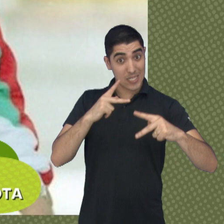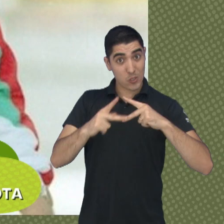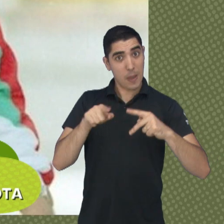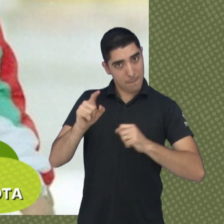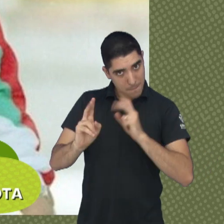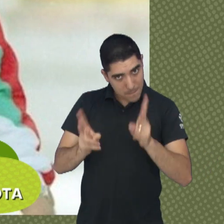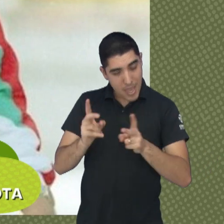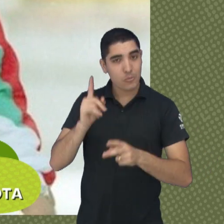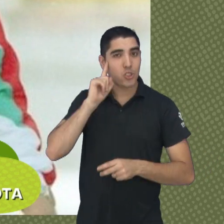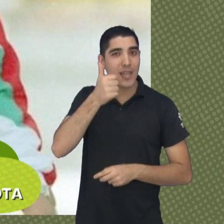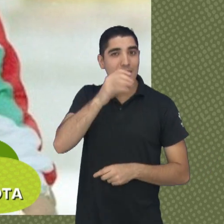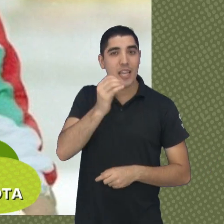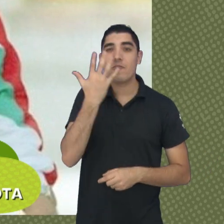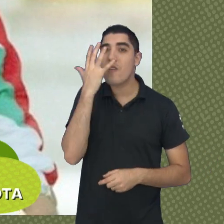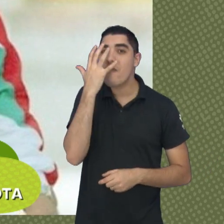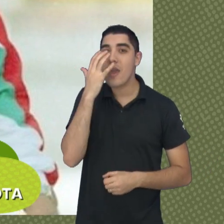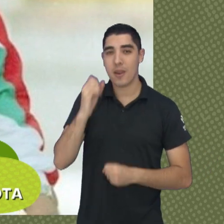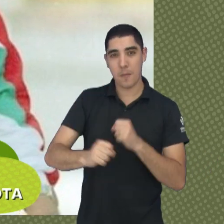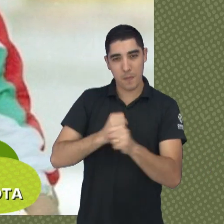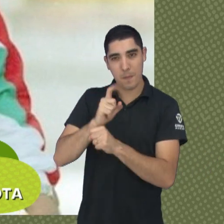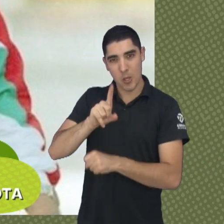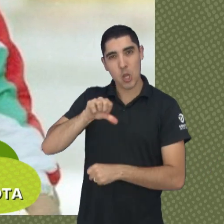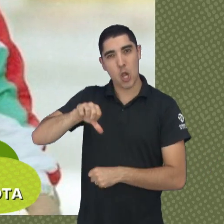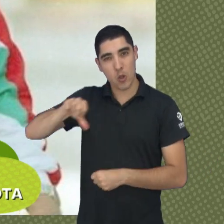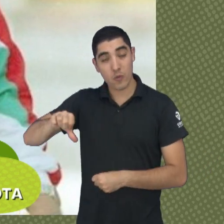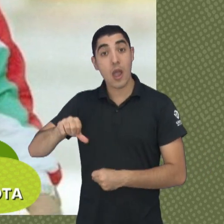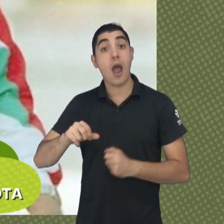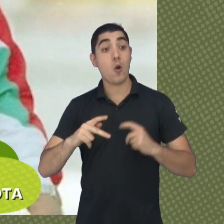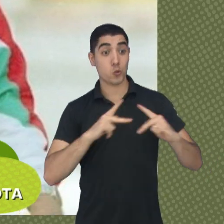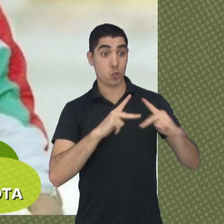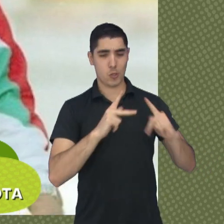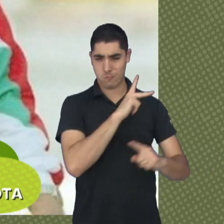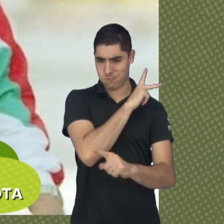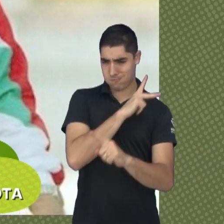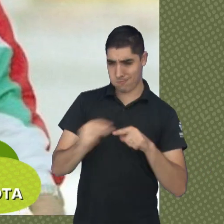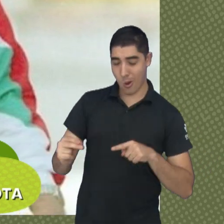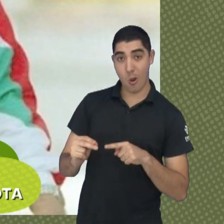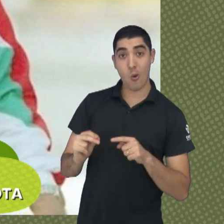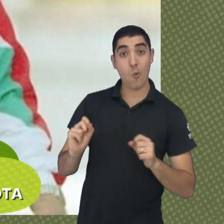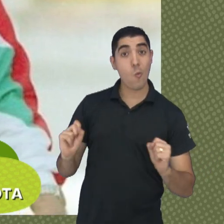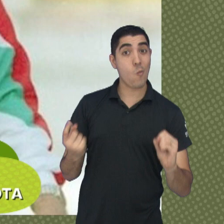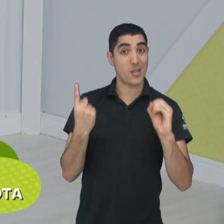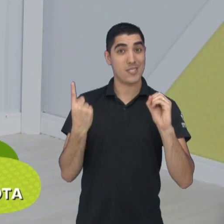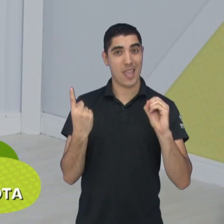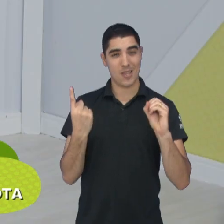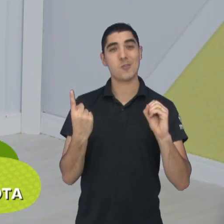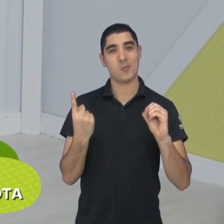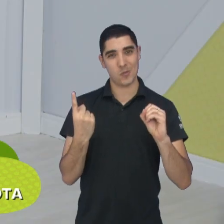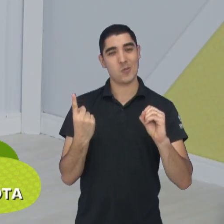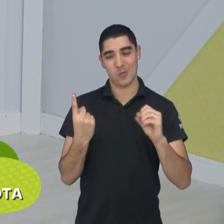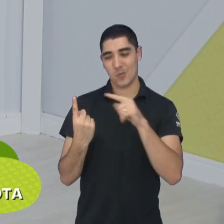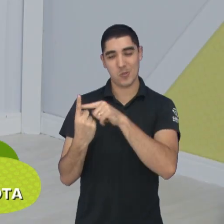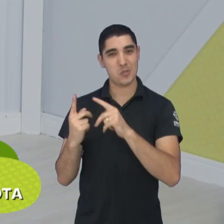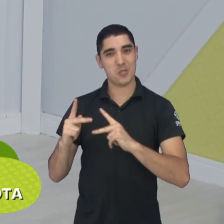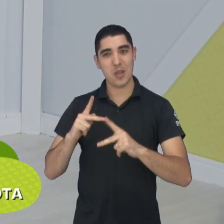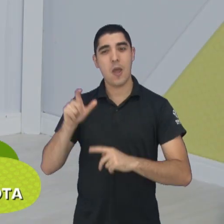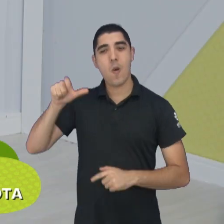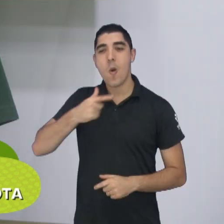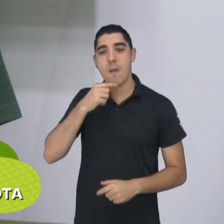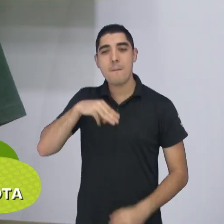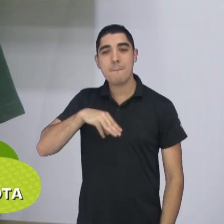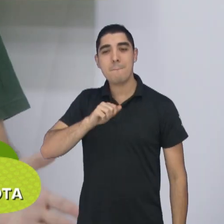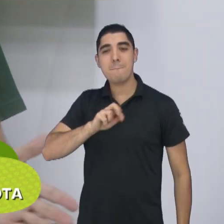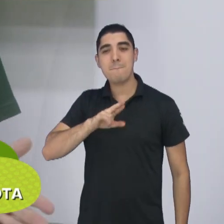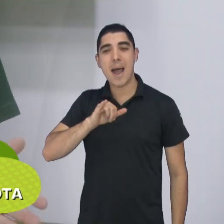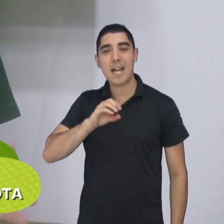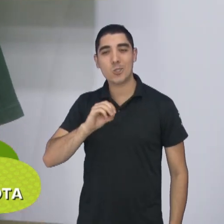10 de fevereiro do mesmo ano de 99 e perdeu para o São José por 1-0 naquela oportunidade com o gol do Márcio Mexerica, hein, Brunão?